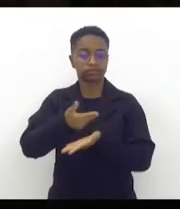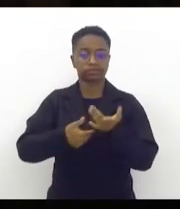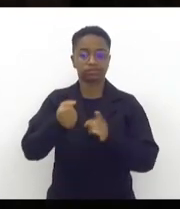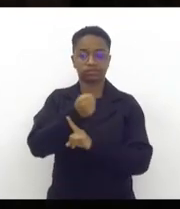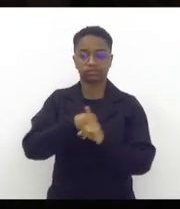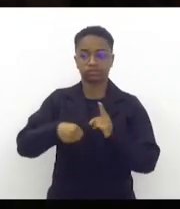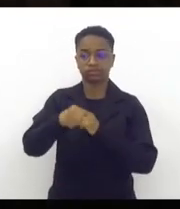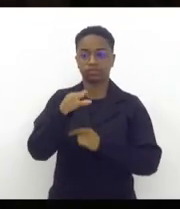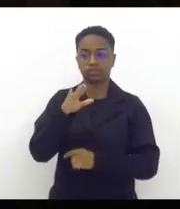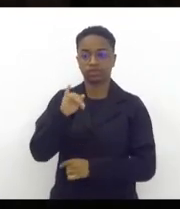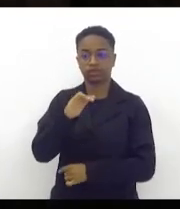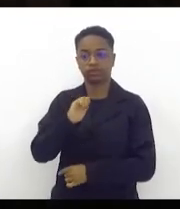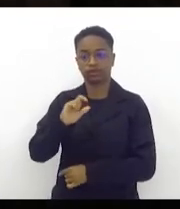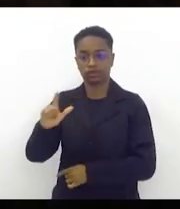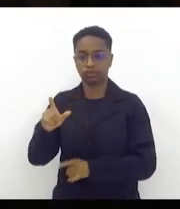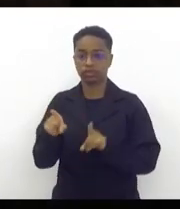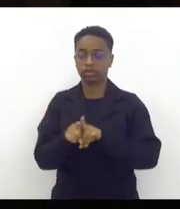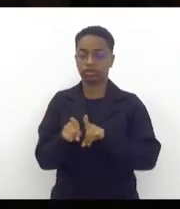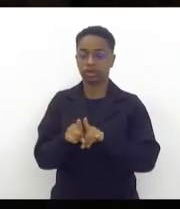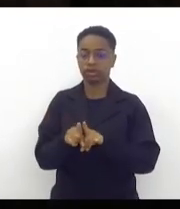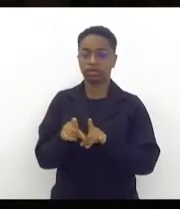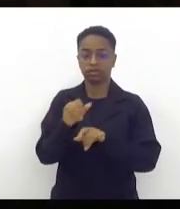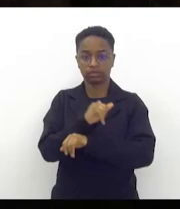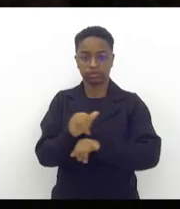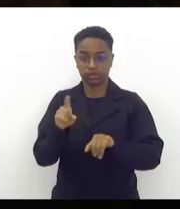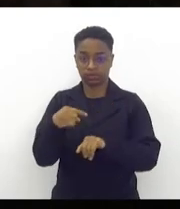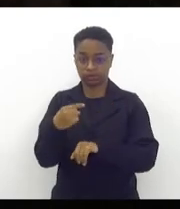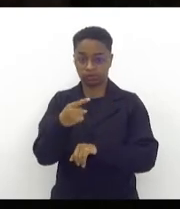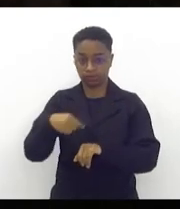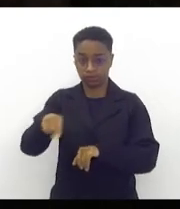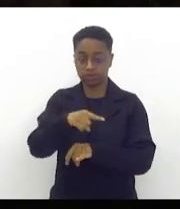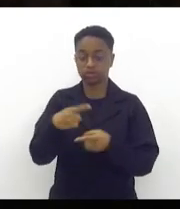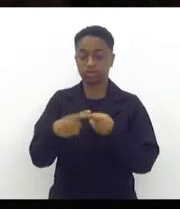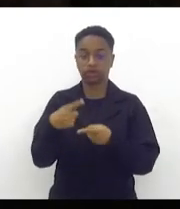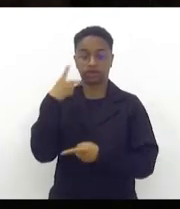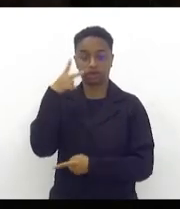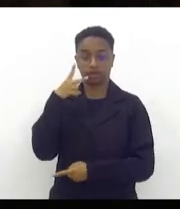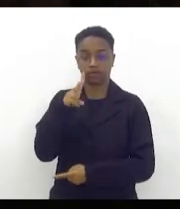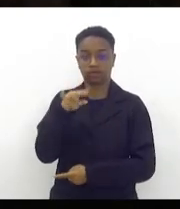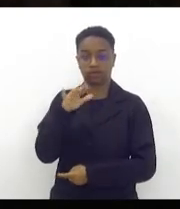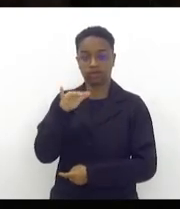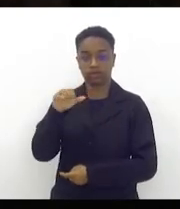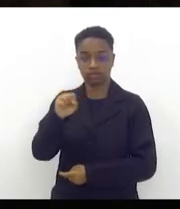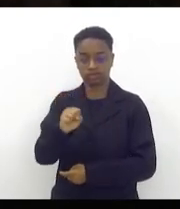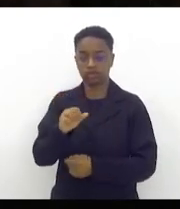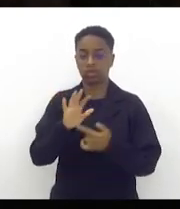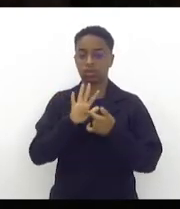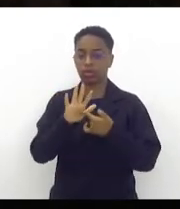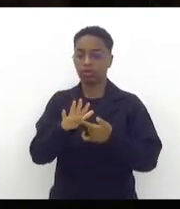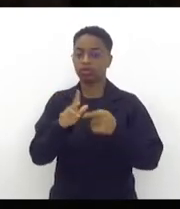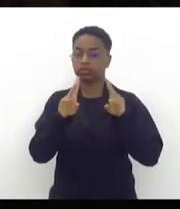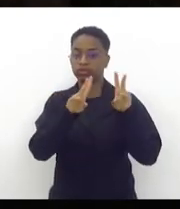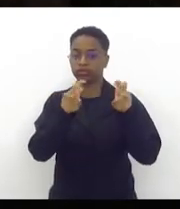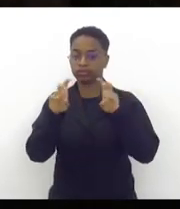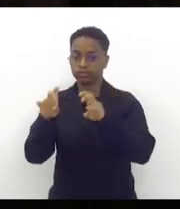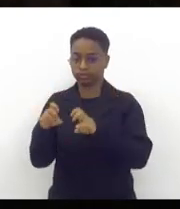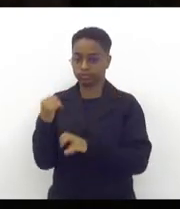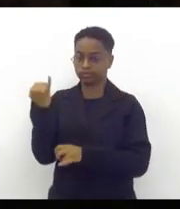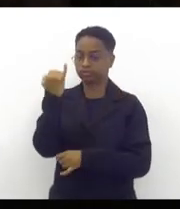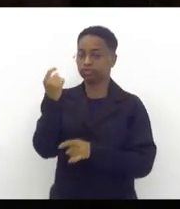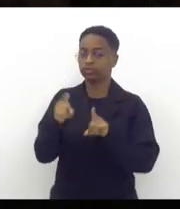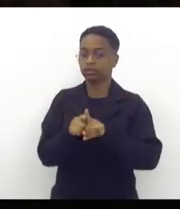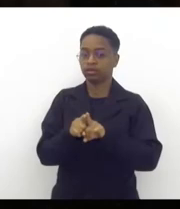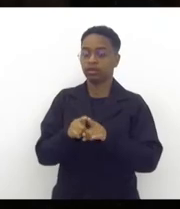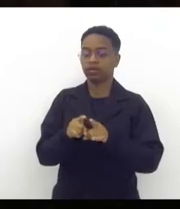civil, tenho que lembrar aqui o vereador Vinícius Correia, que nos trouxe essa pauta, o vereador de